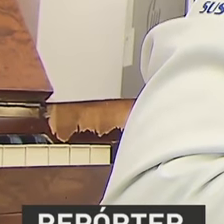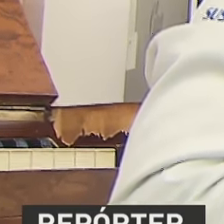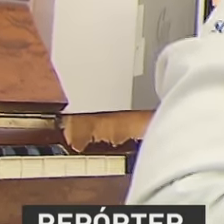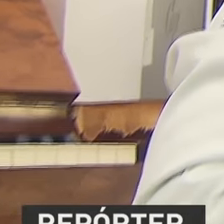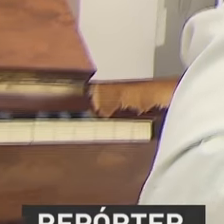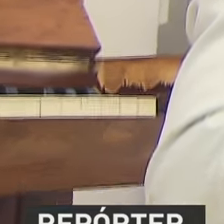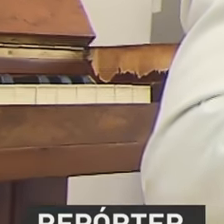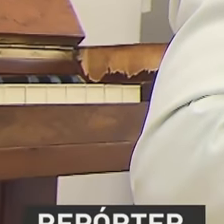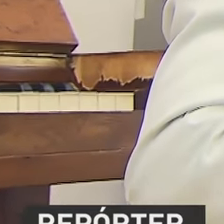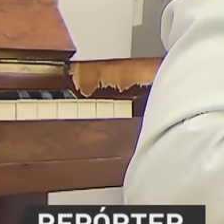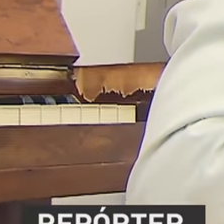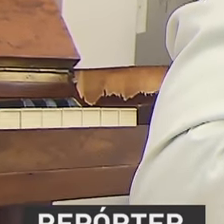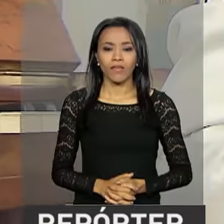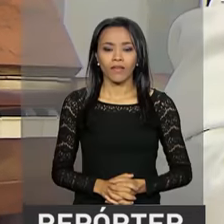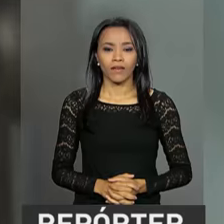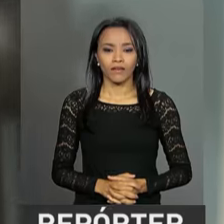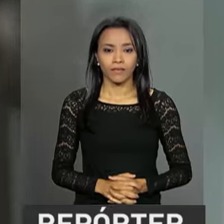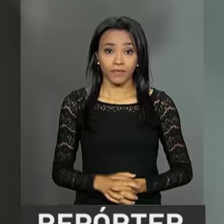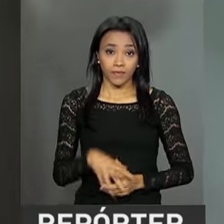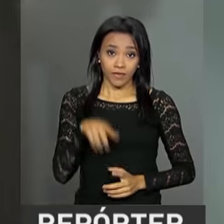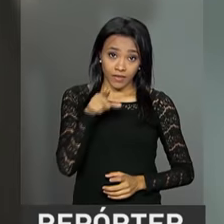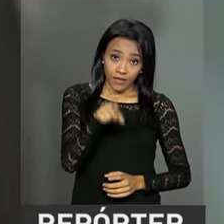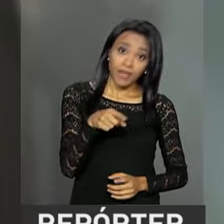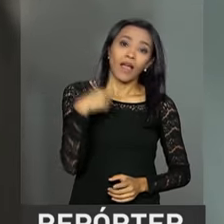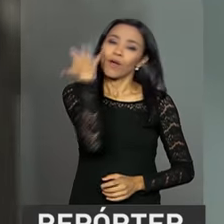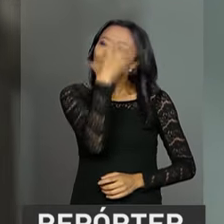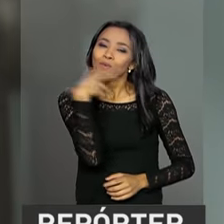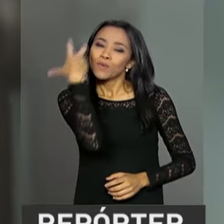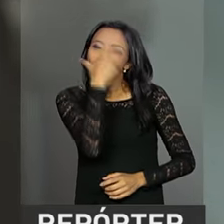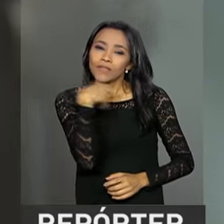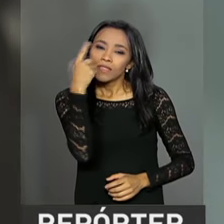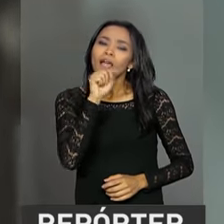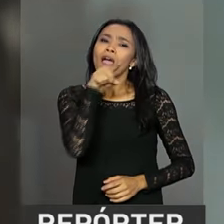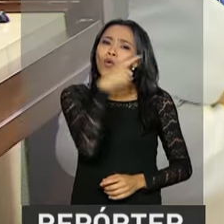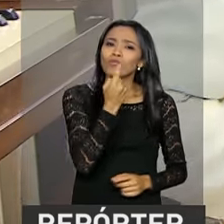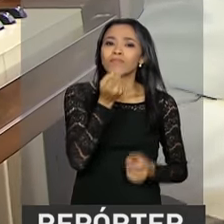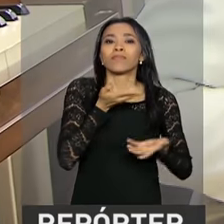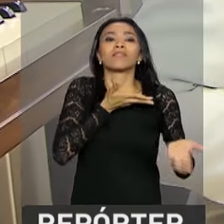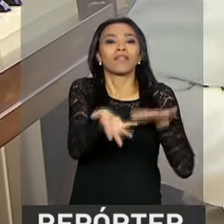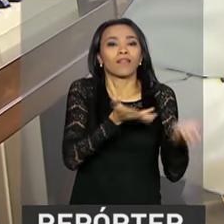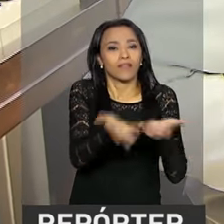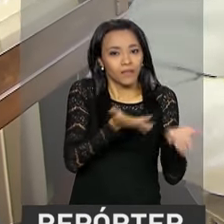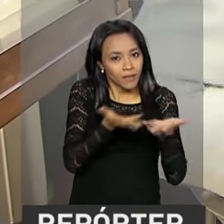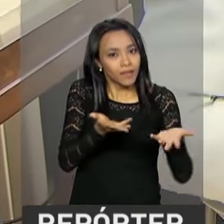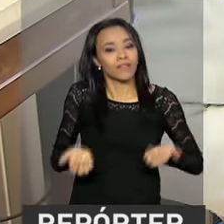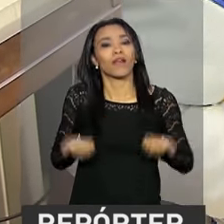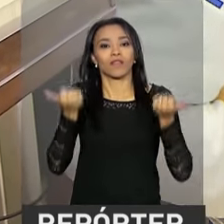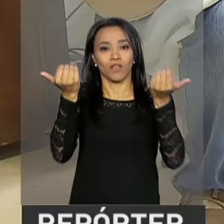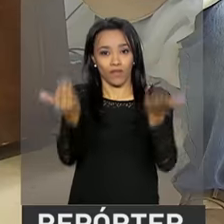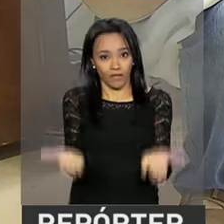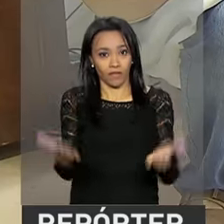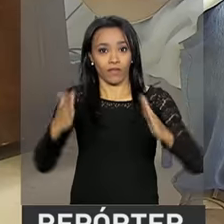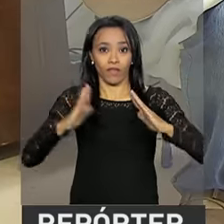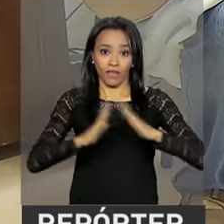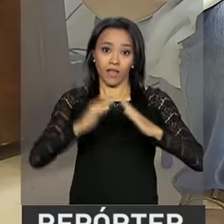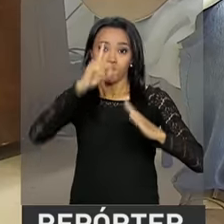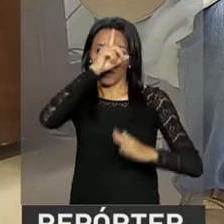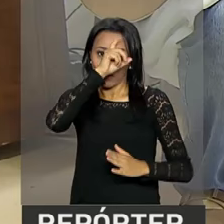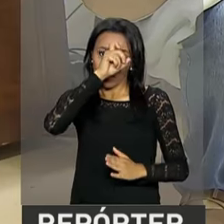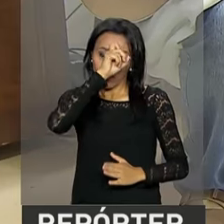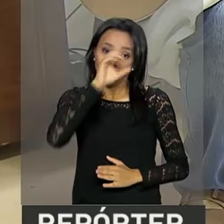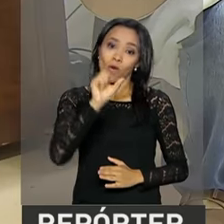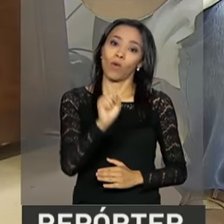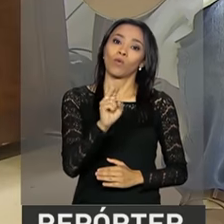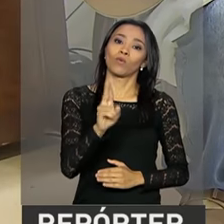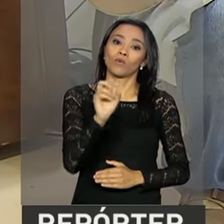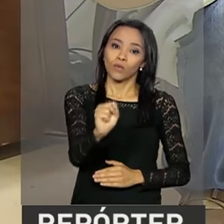A musicoterapia é apenas um dos tratamentos ditos alternativos que estão sendo ofertados pelo Sistema Único de Saúde, o SUS.